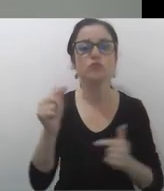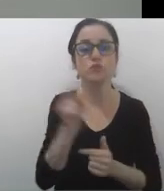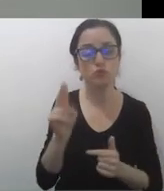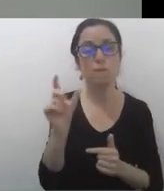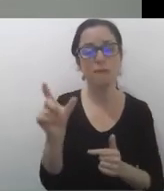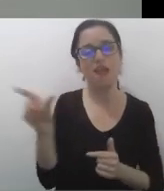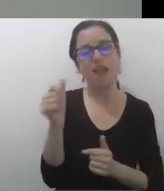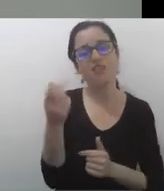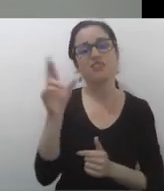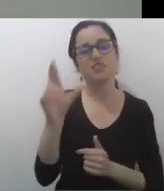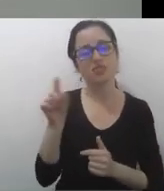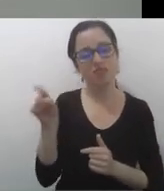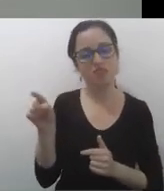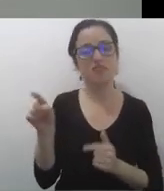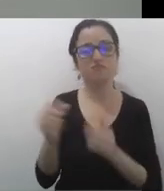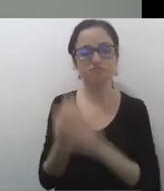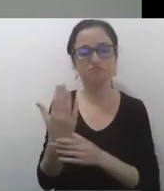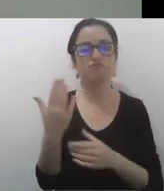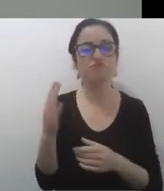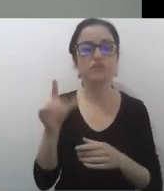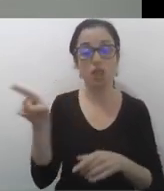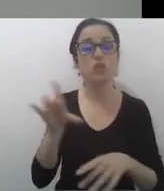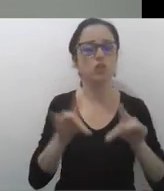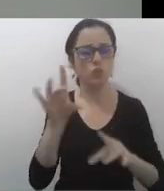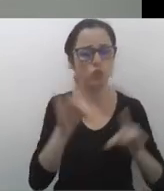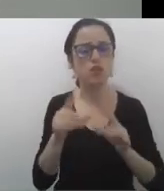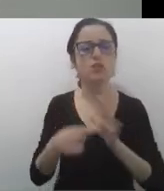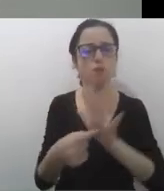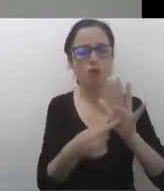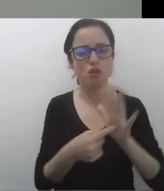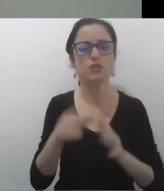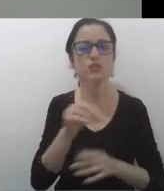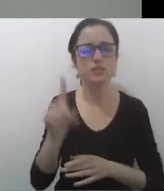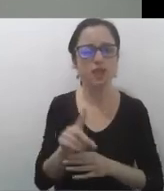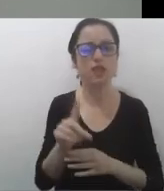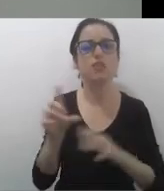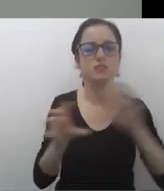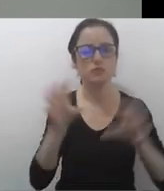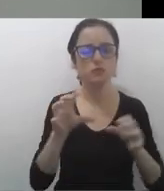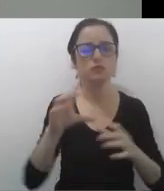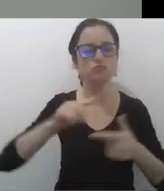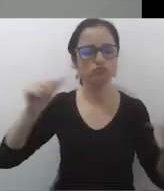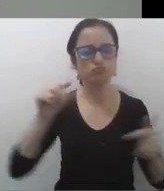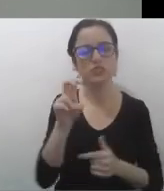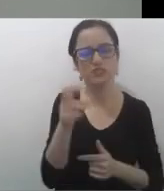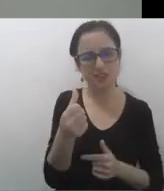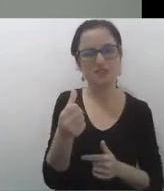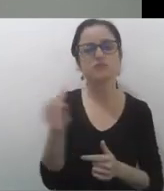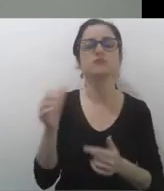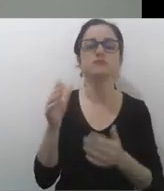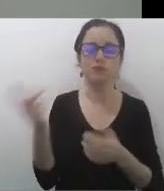né, para usar o termo do André Stolarski, que foi o curador da mostra de design quando a exposição